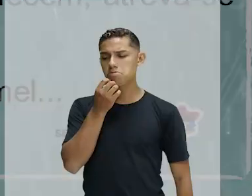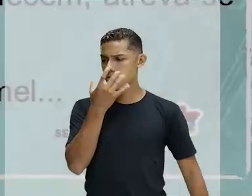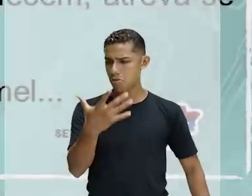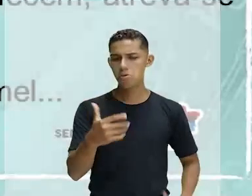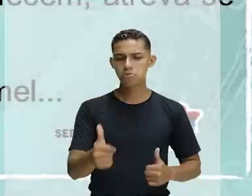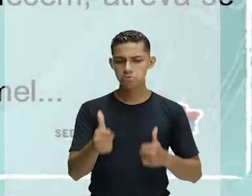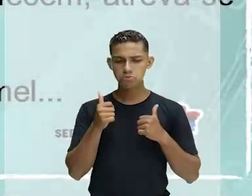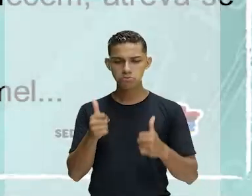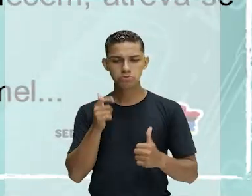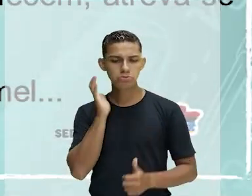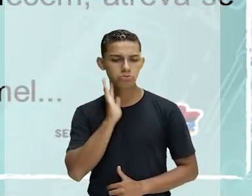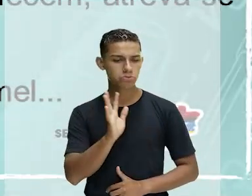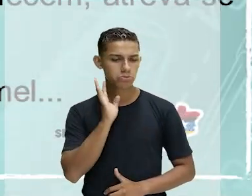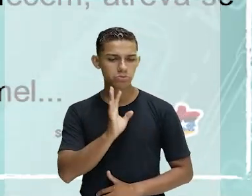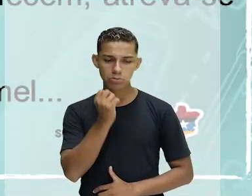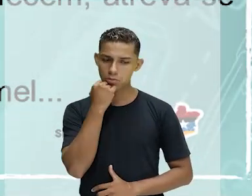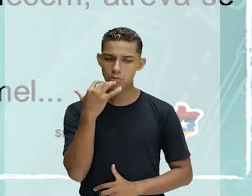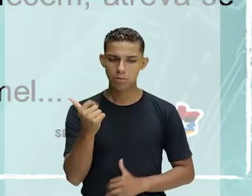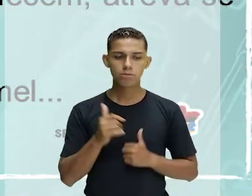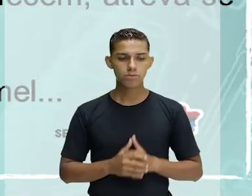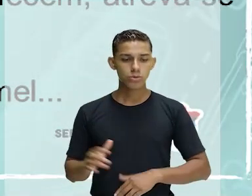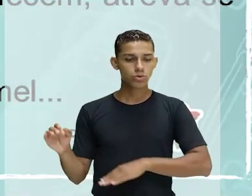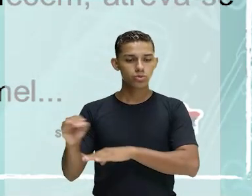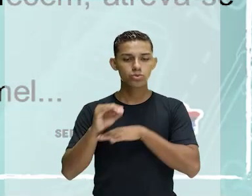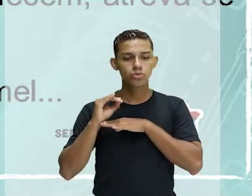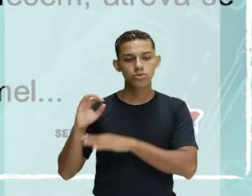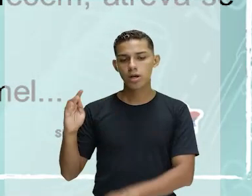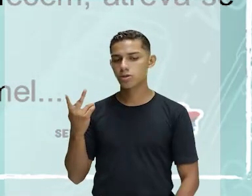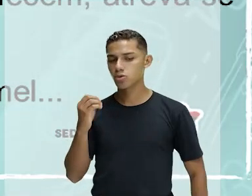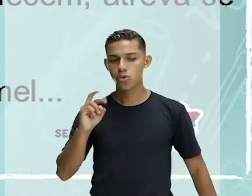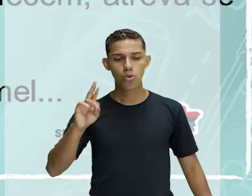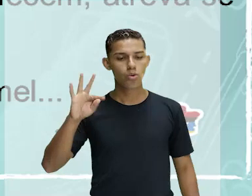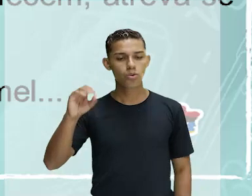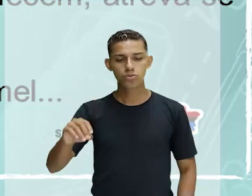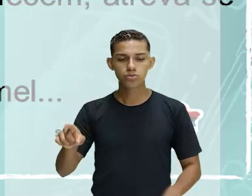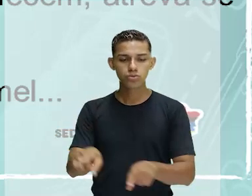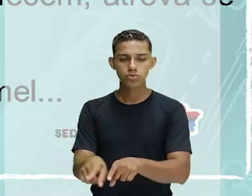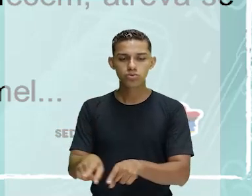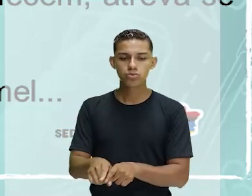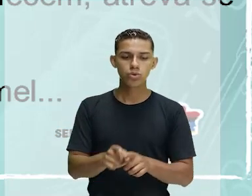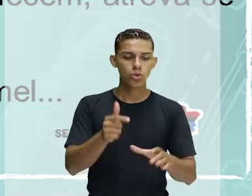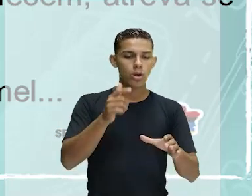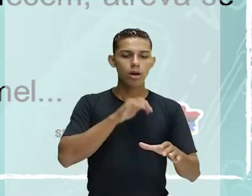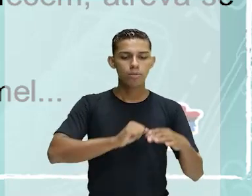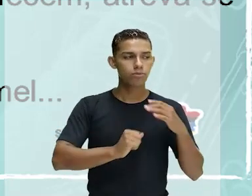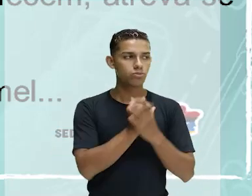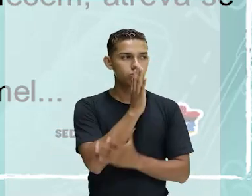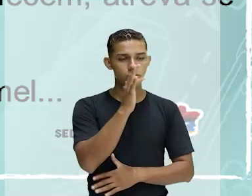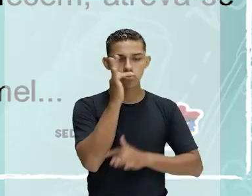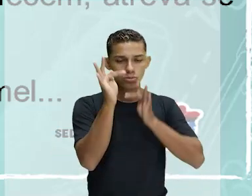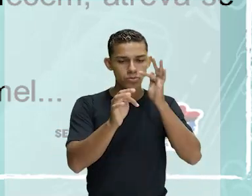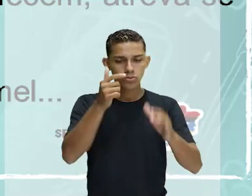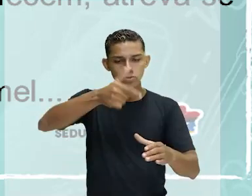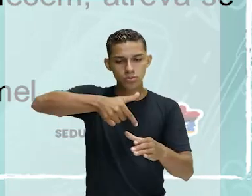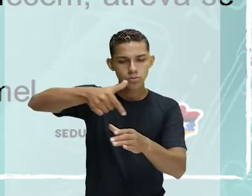bombando. Cuidar do horto, regar as plantas, colher verduras e hortaliças, participar da lavoura da terra e cultivar